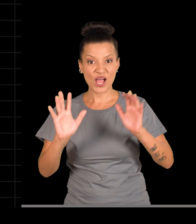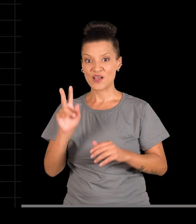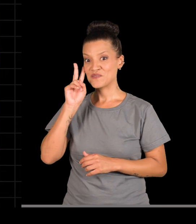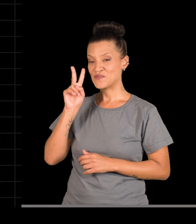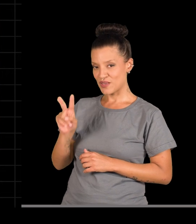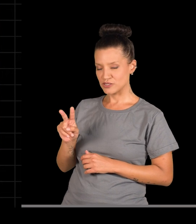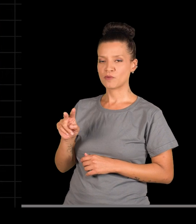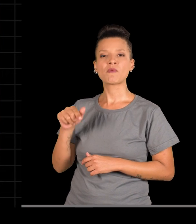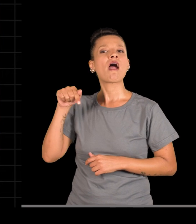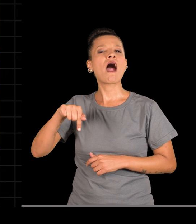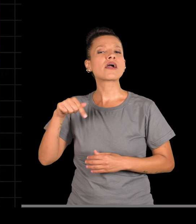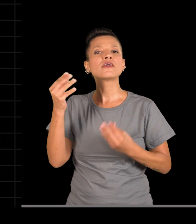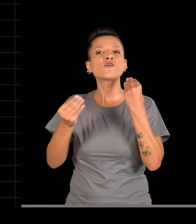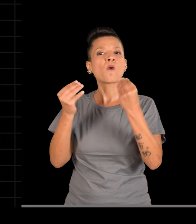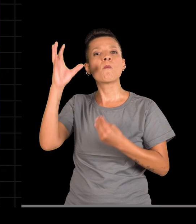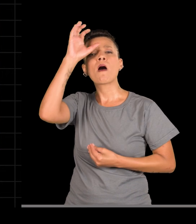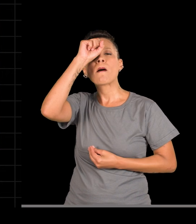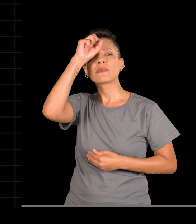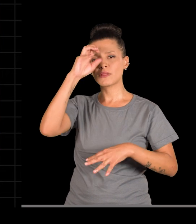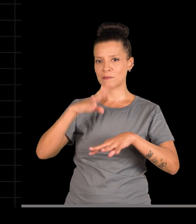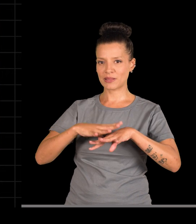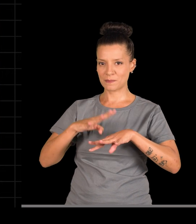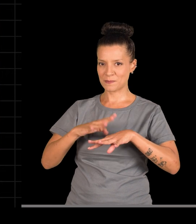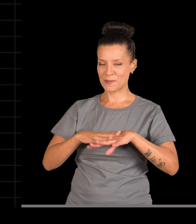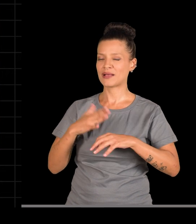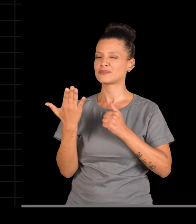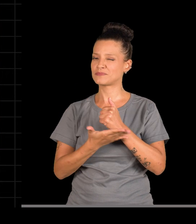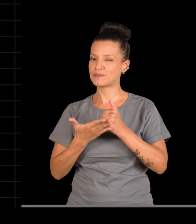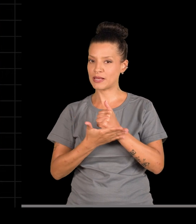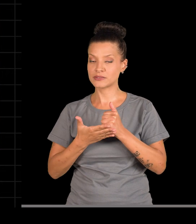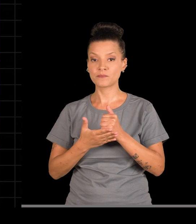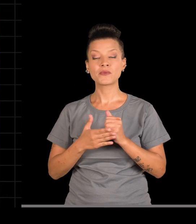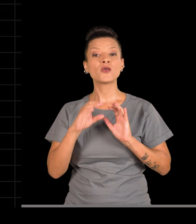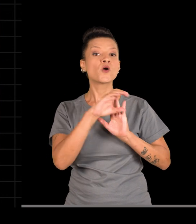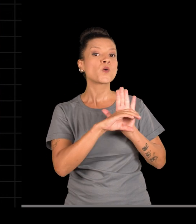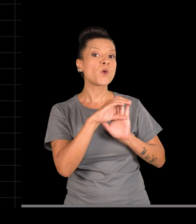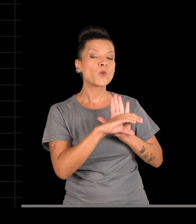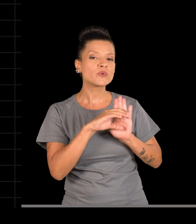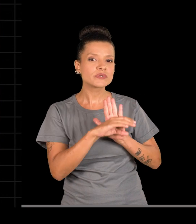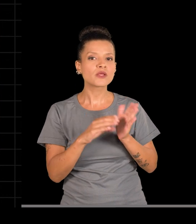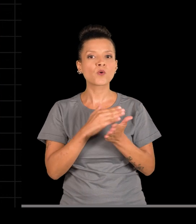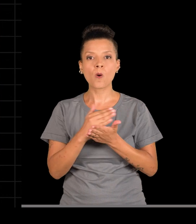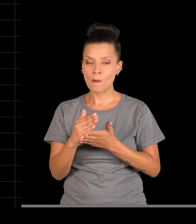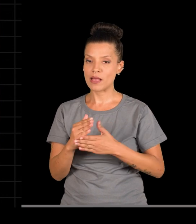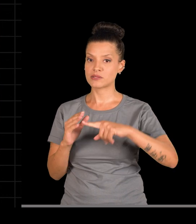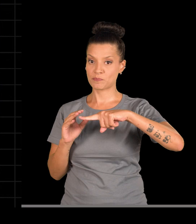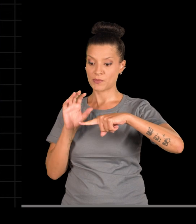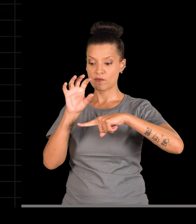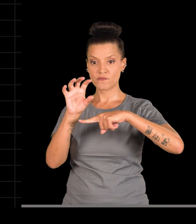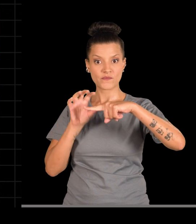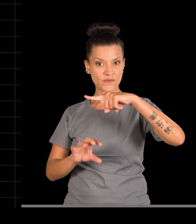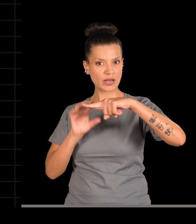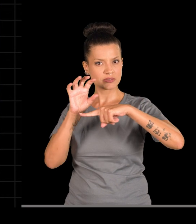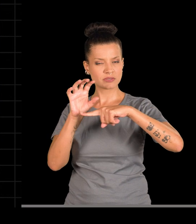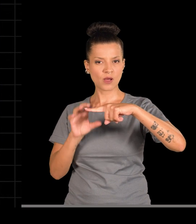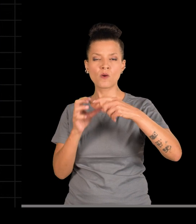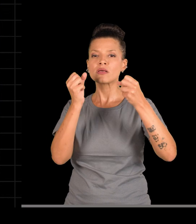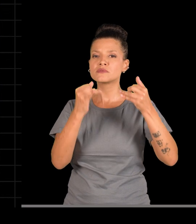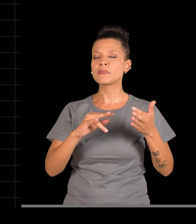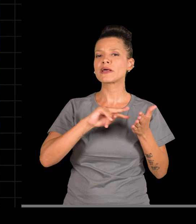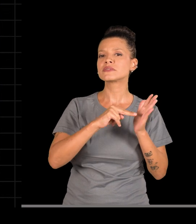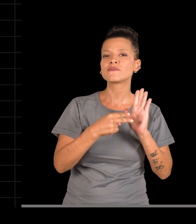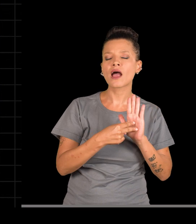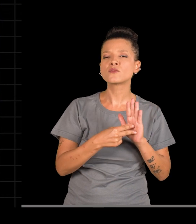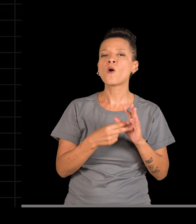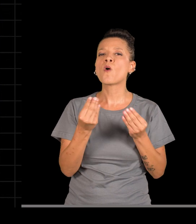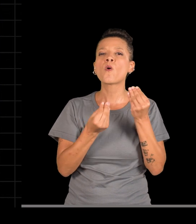Olá! Nesse vídeo aqui do Matemática Rio sobre matemática básica, vamos dar alguns conceitos iniciais sobre fração, dizer alguns significados, onde que